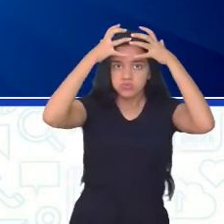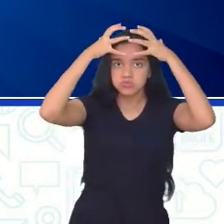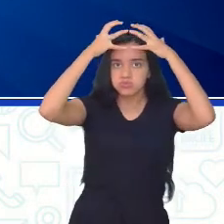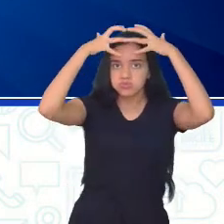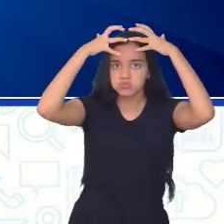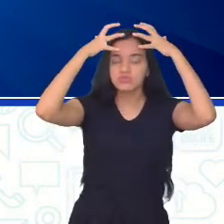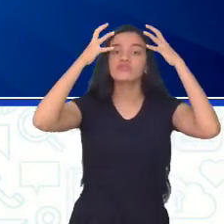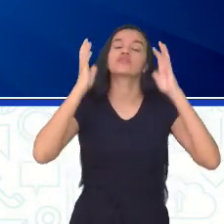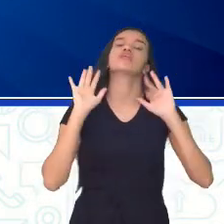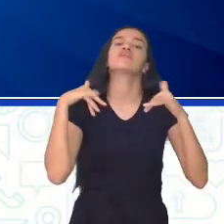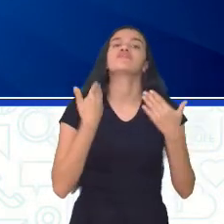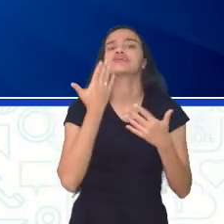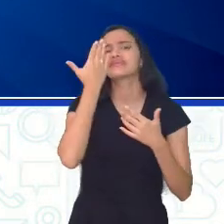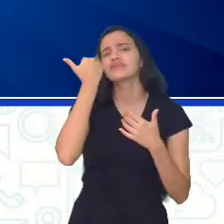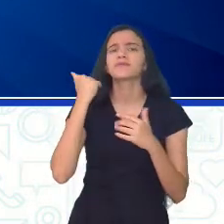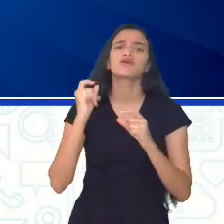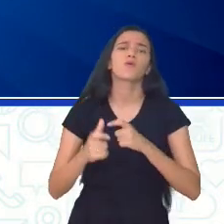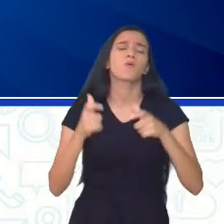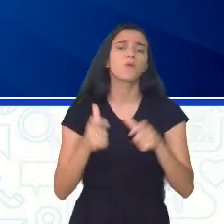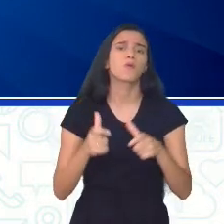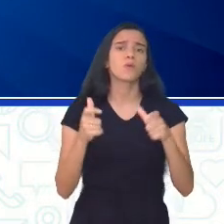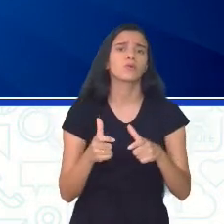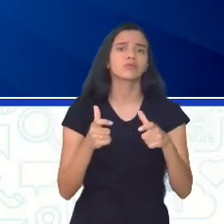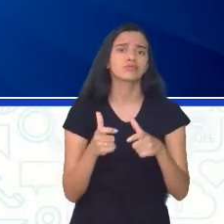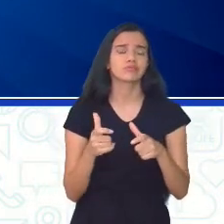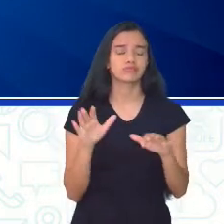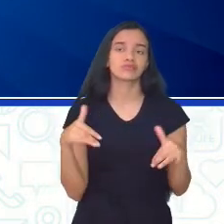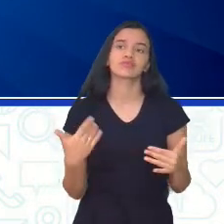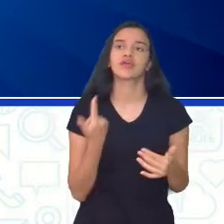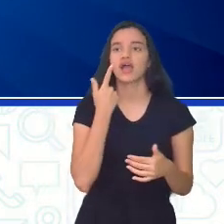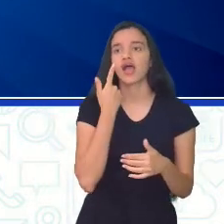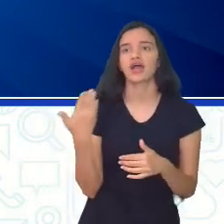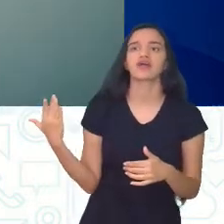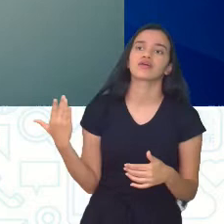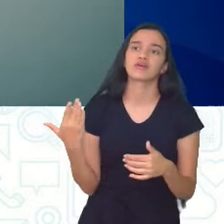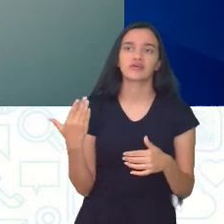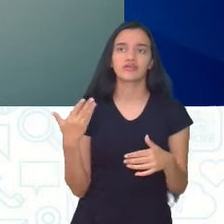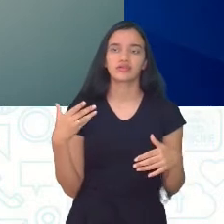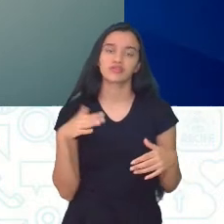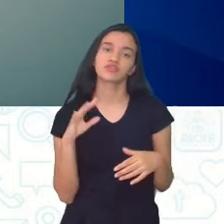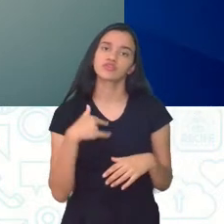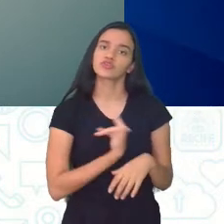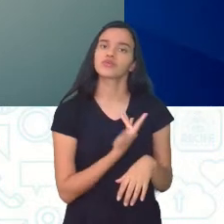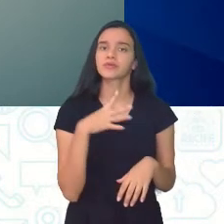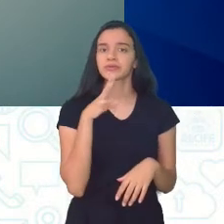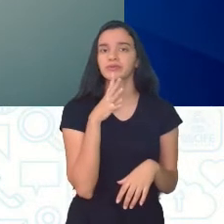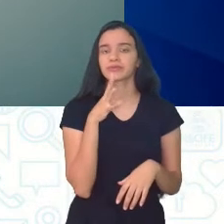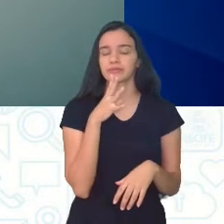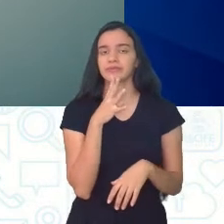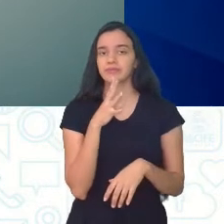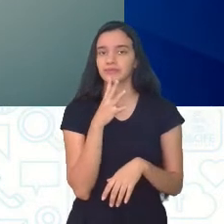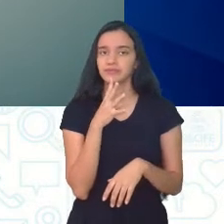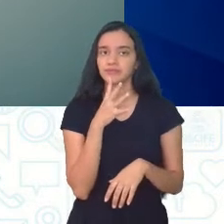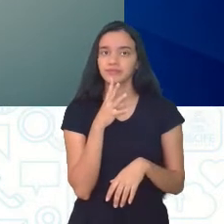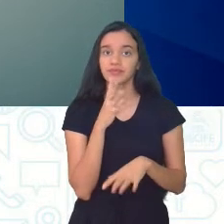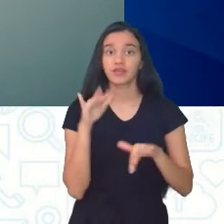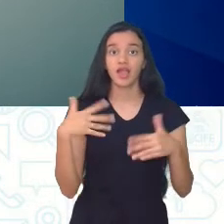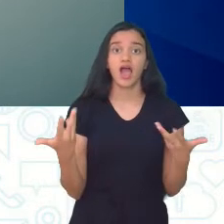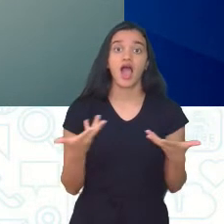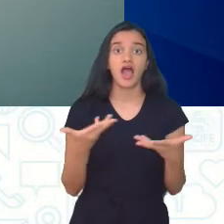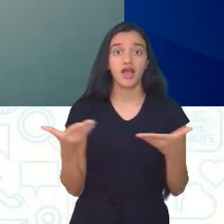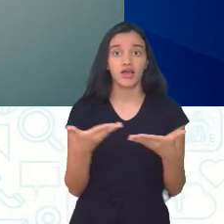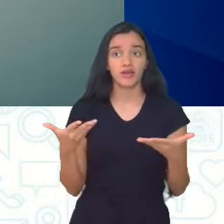na cabeça. E o outro, onde é que está? Então, é a hora que a gente vai conhecer, né? Então, vamos aí para os nervos